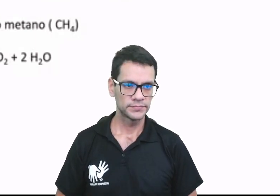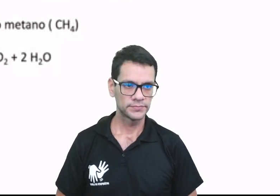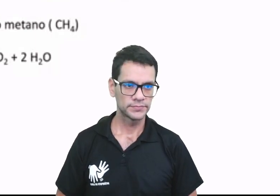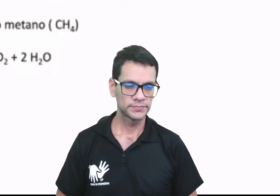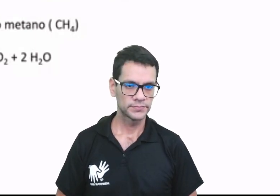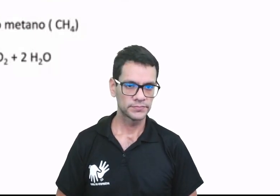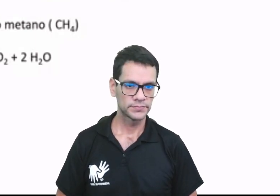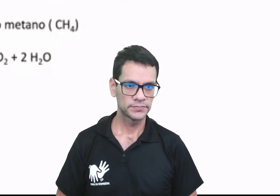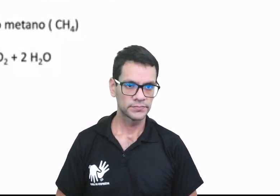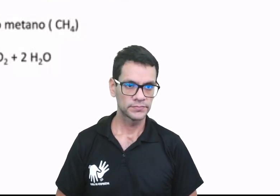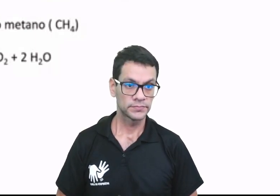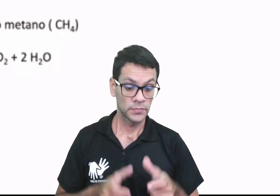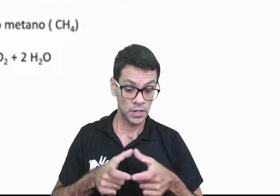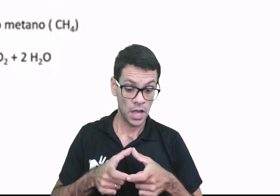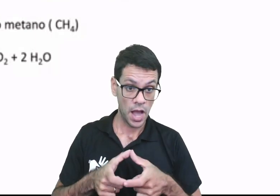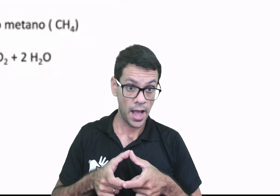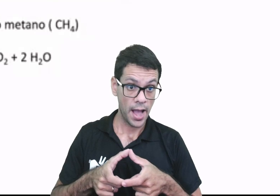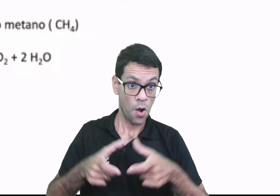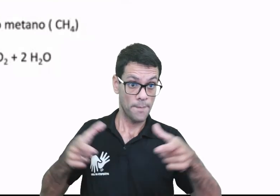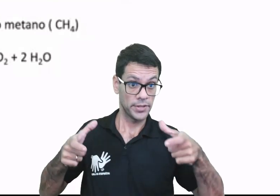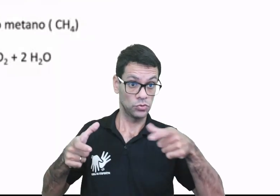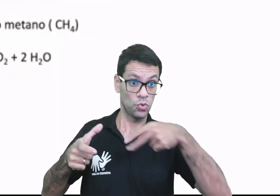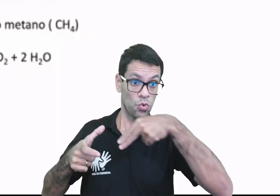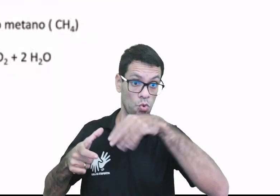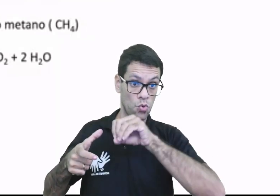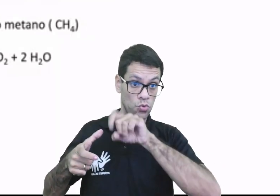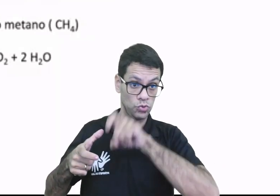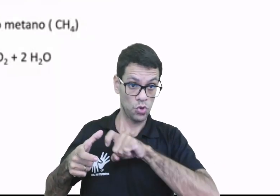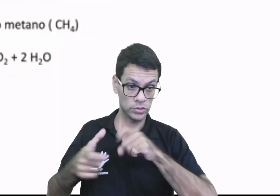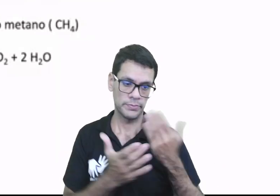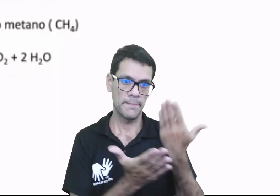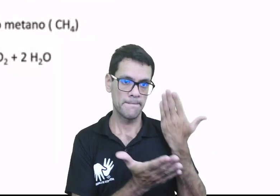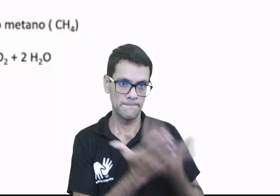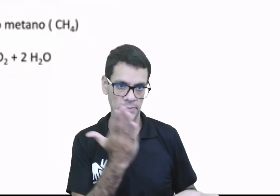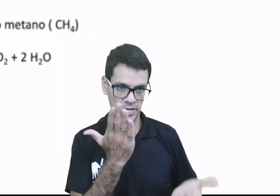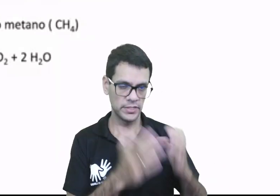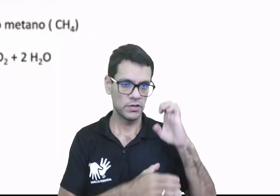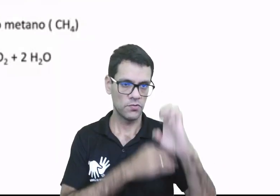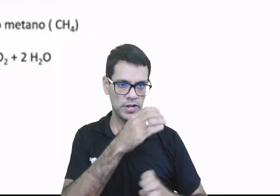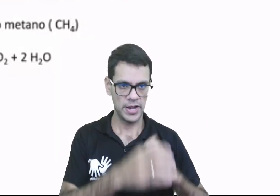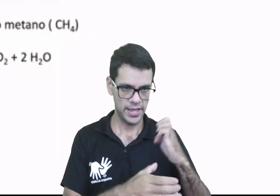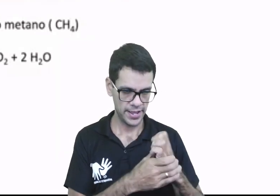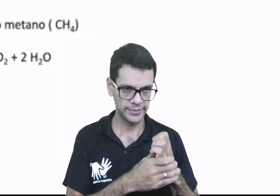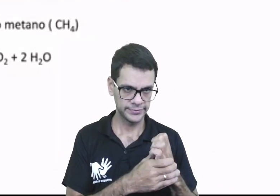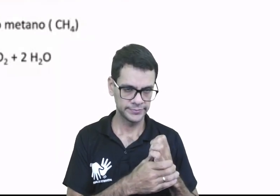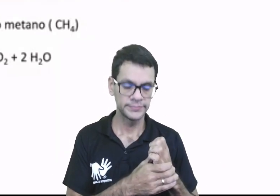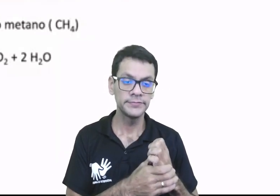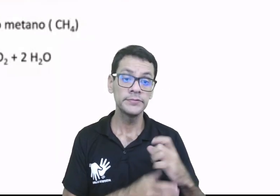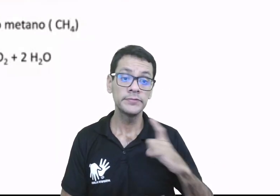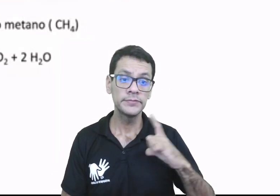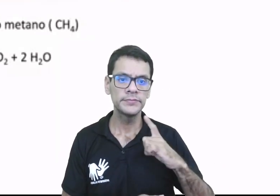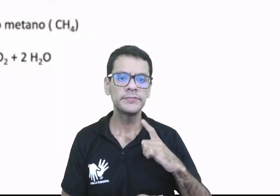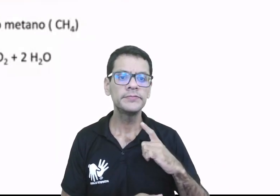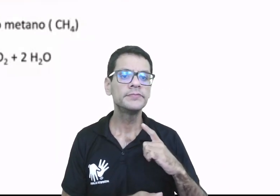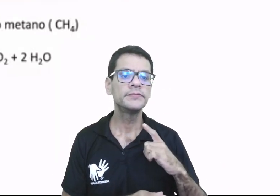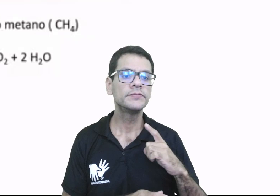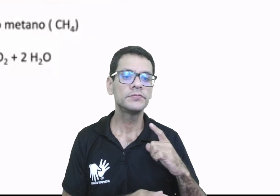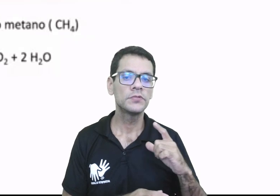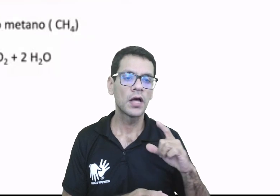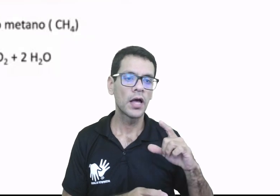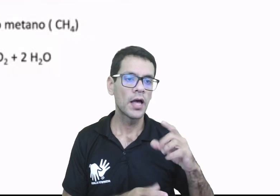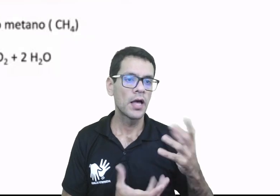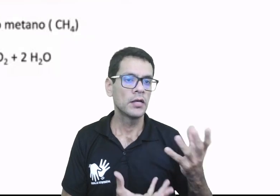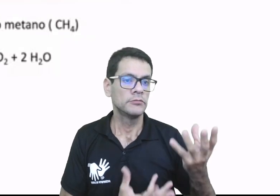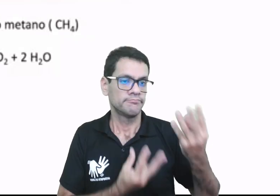Então, aumentou o NOx, perdeu elétrons. Sofreu oxidação. Quem sofre oxidação é o